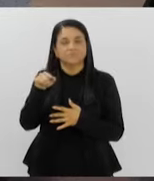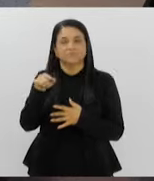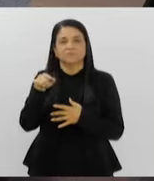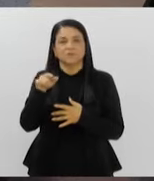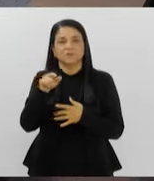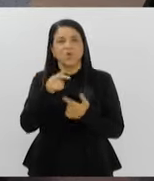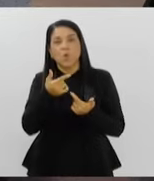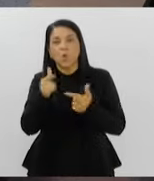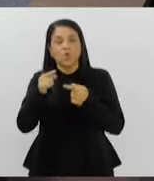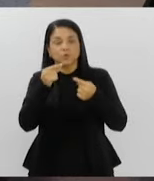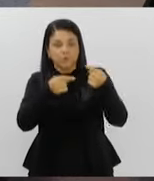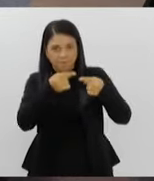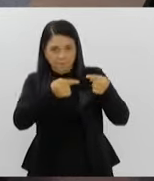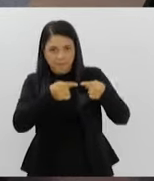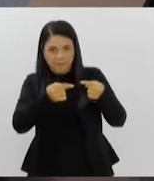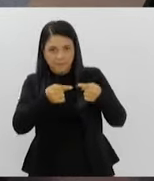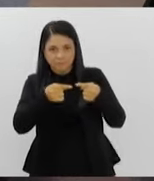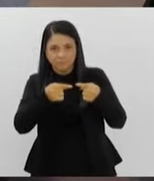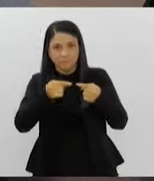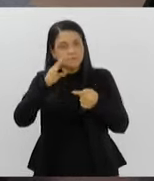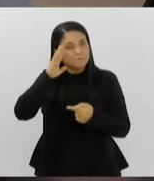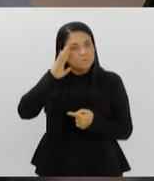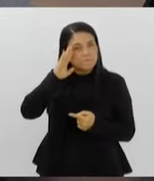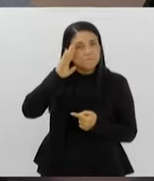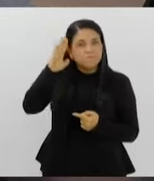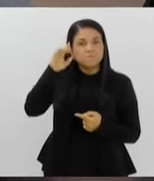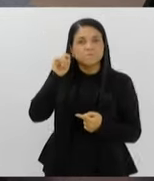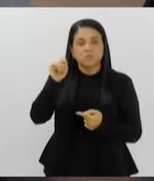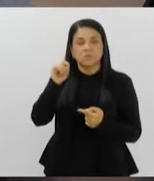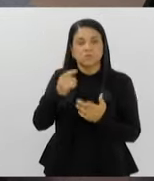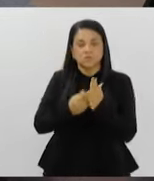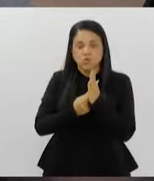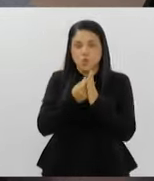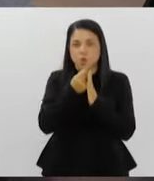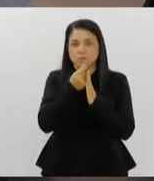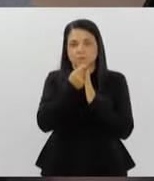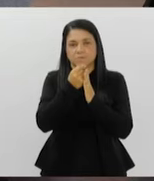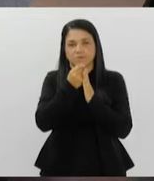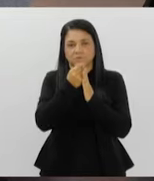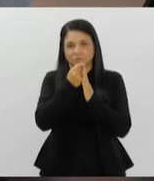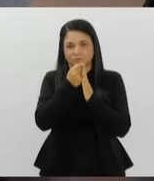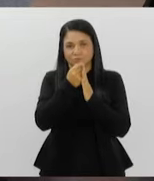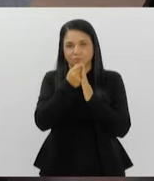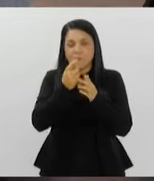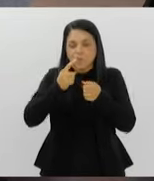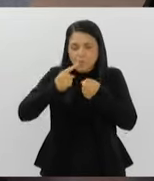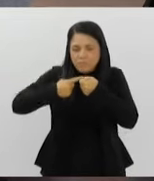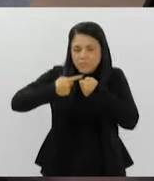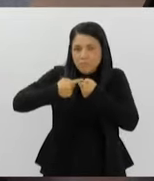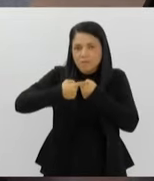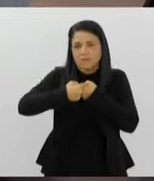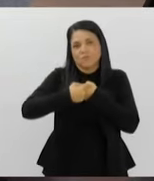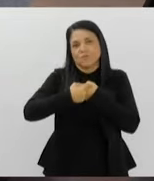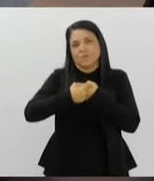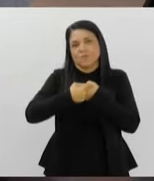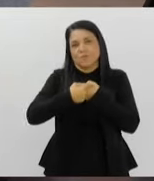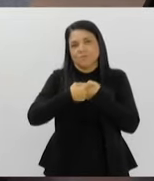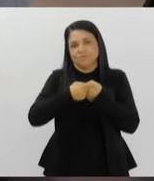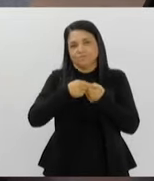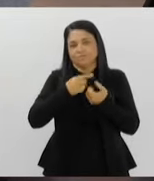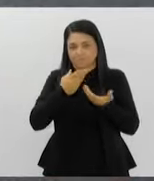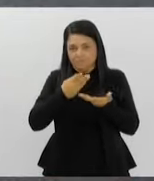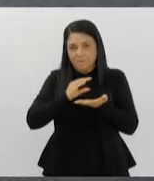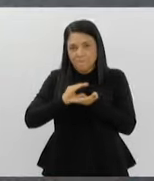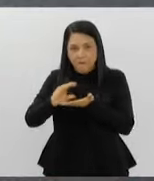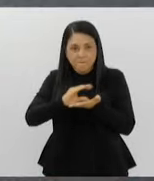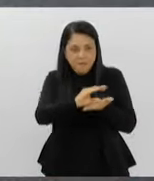um outro debate que a gente faz de priorização de orçamento para os nossos interiores em todas as pastas.